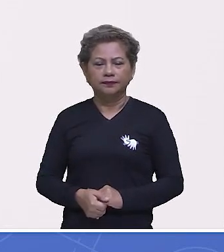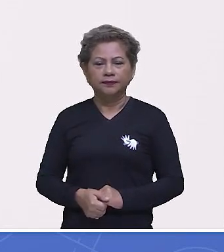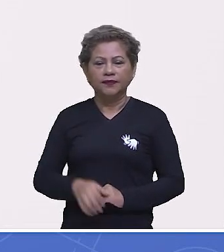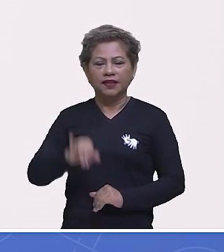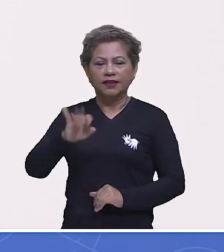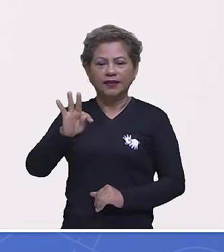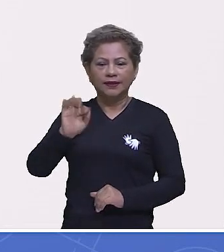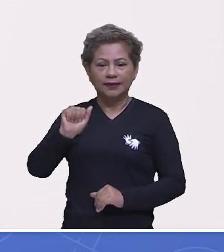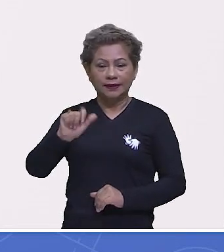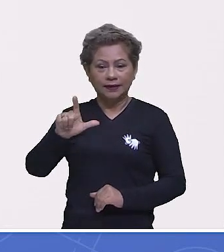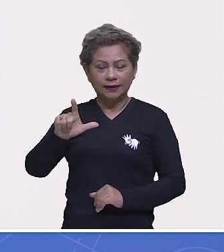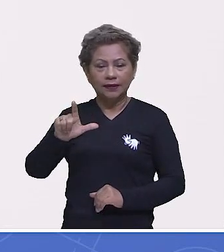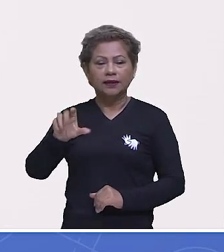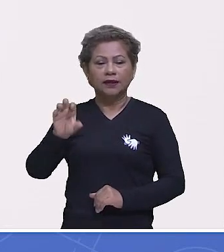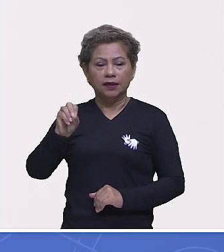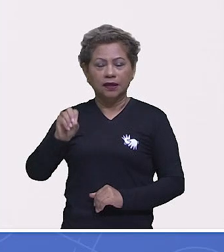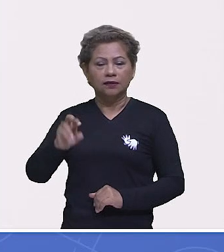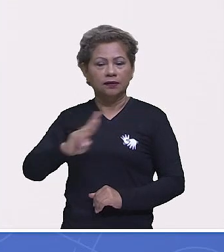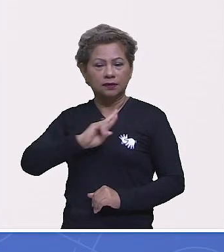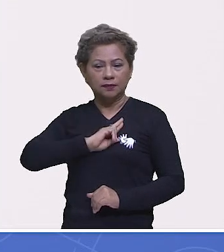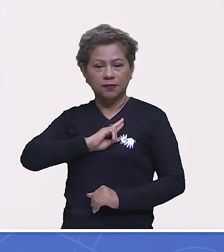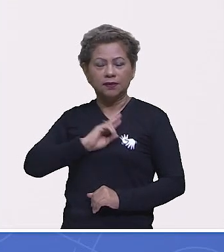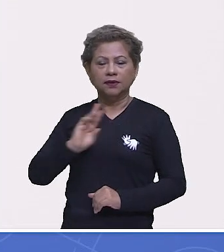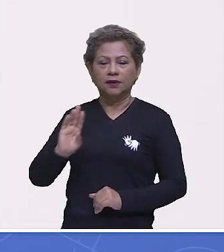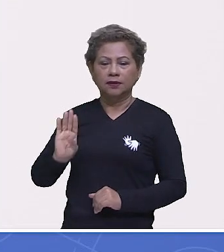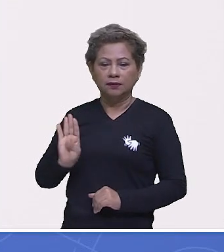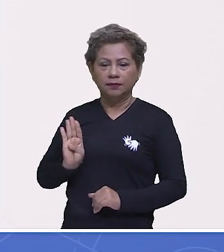Ítalo de Lima colocou a letra B.